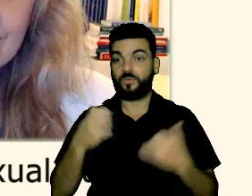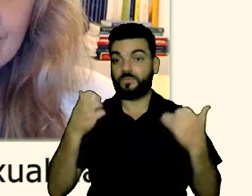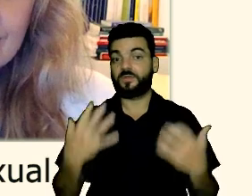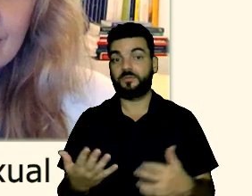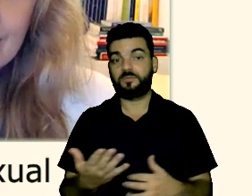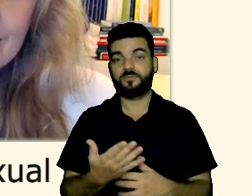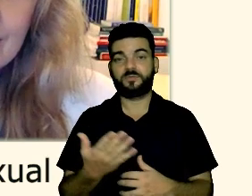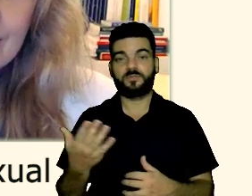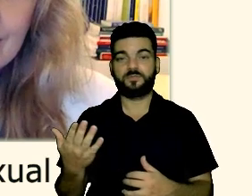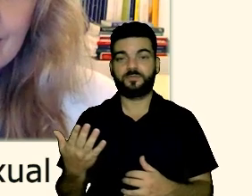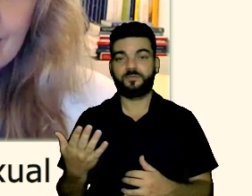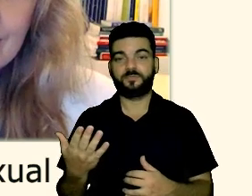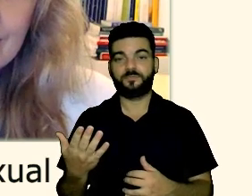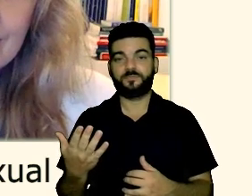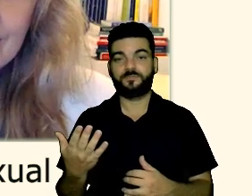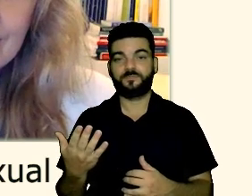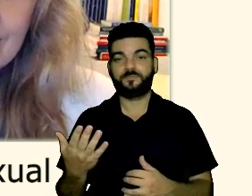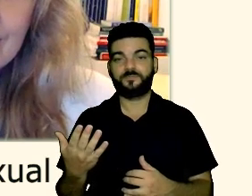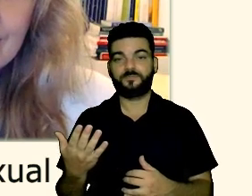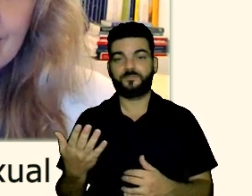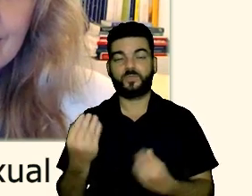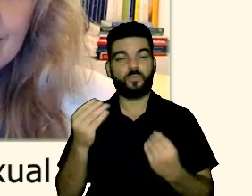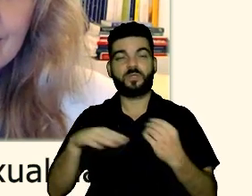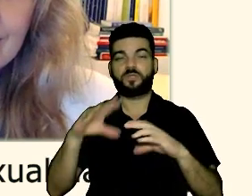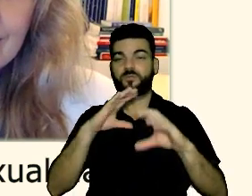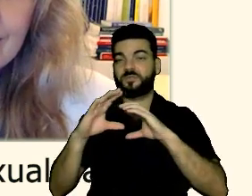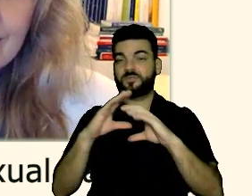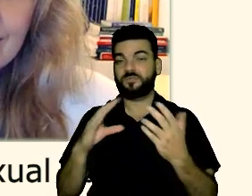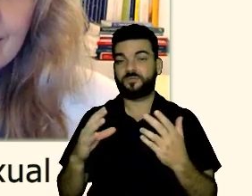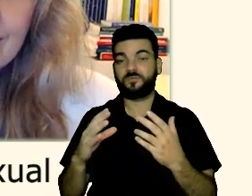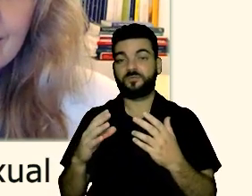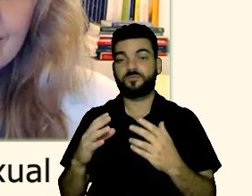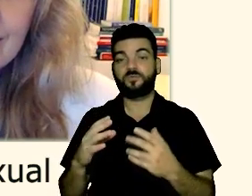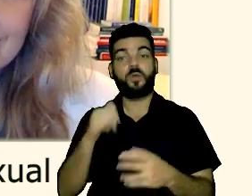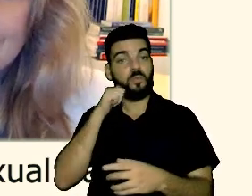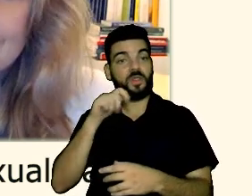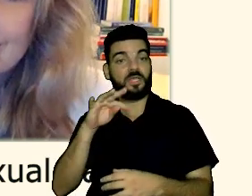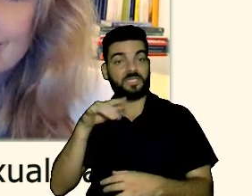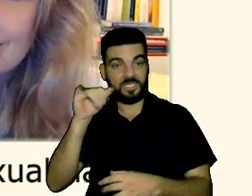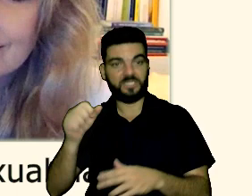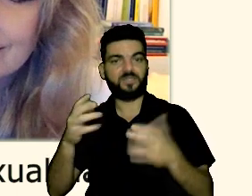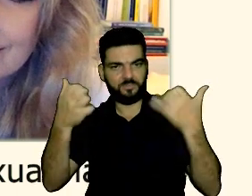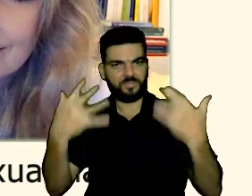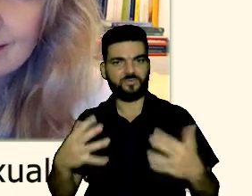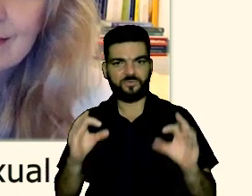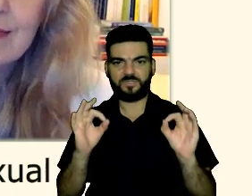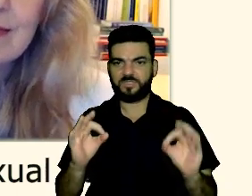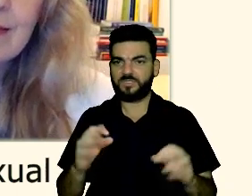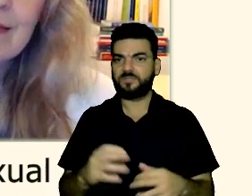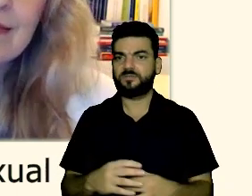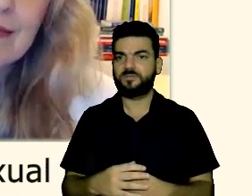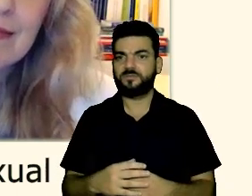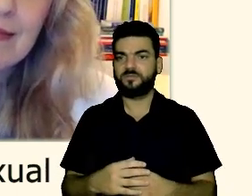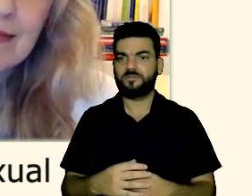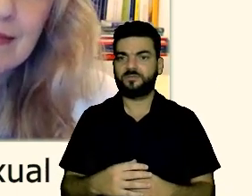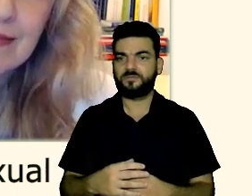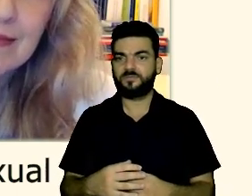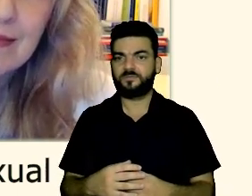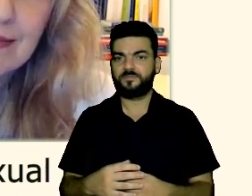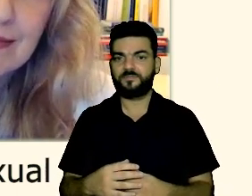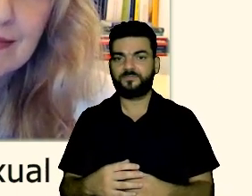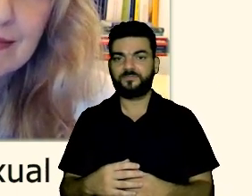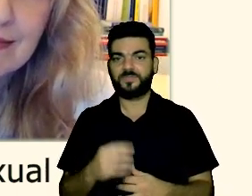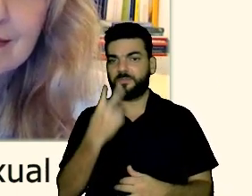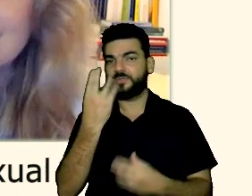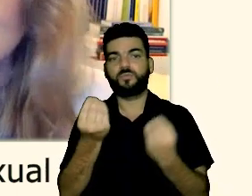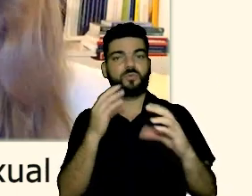Então, começando falando aí da importância da comunicação no combate ao assédio, eu consigo destacar dois caminhos